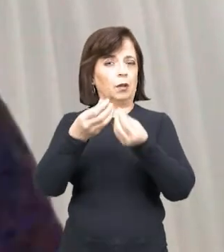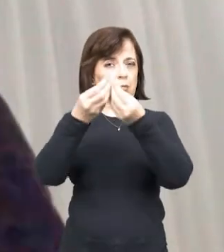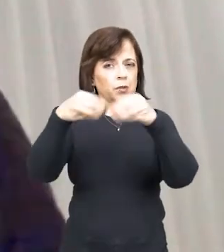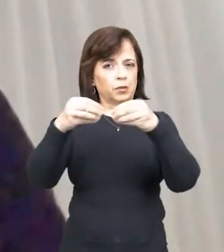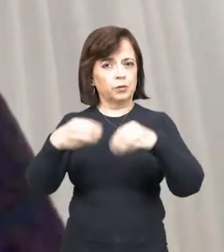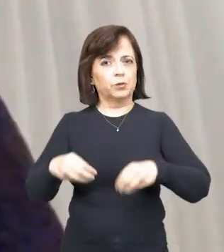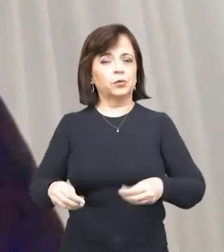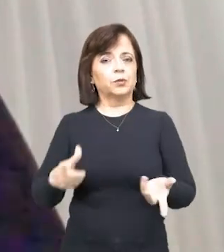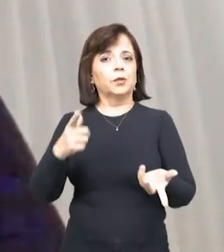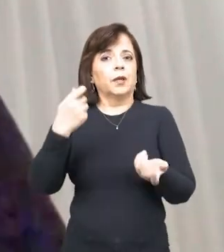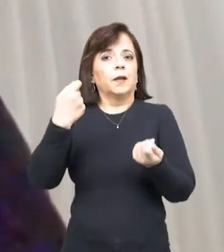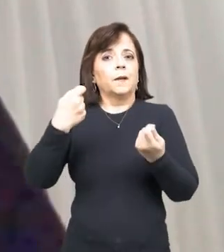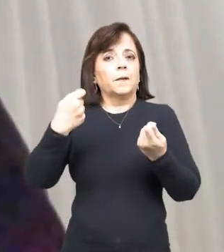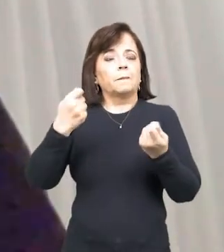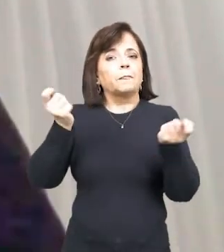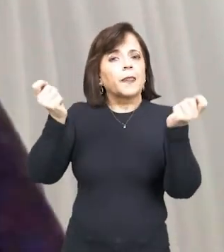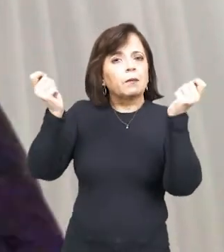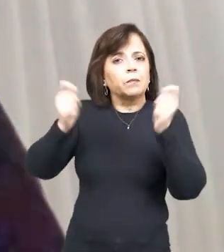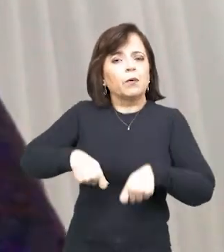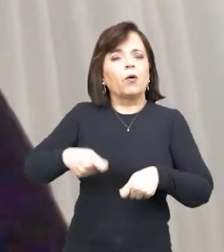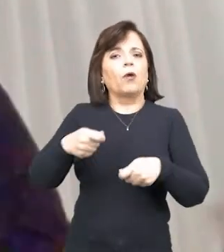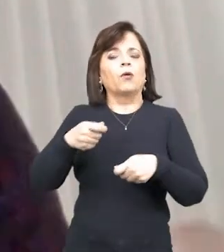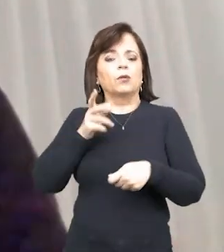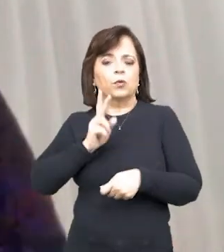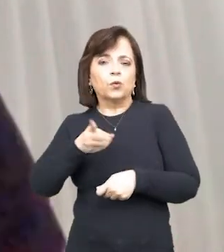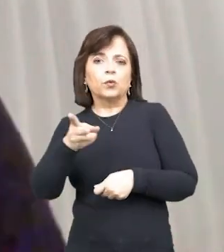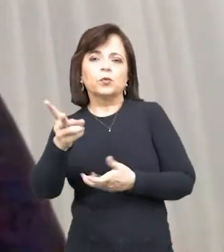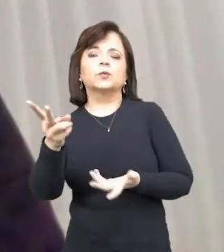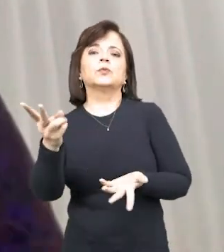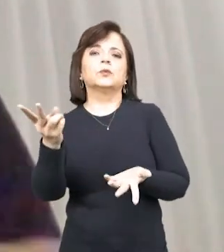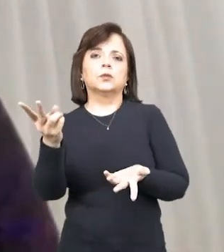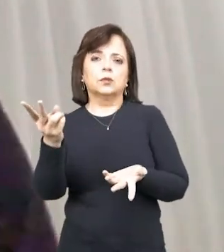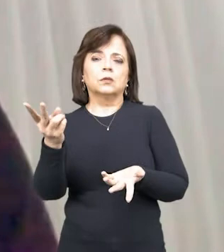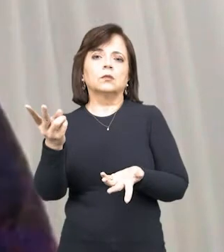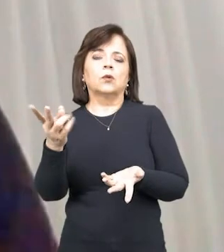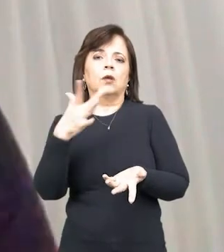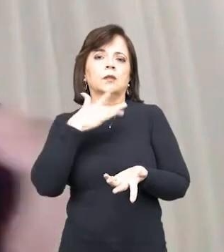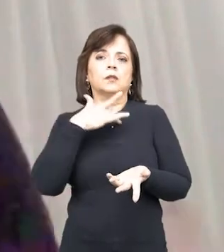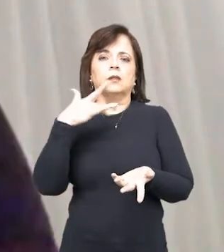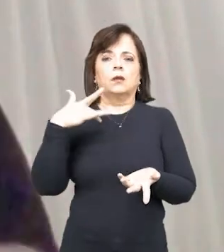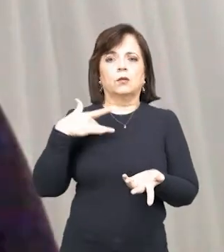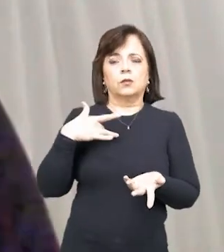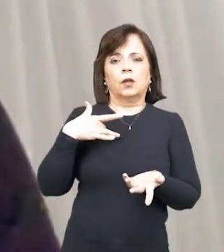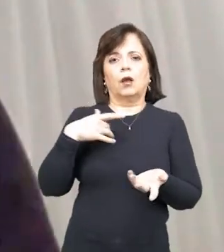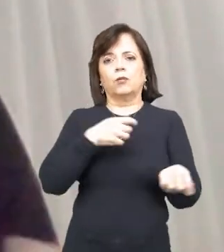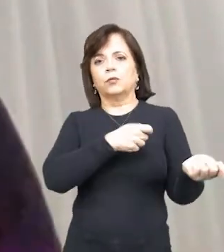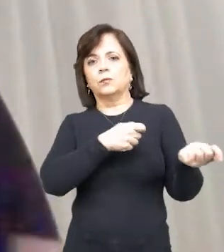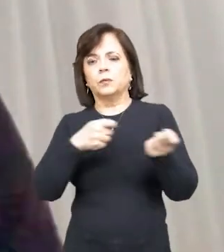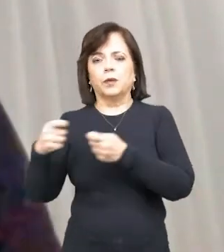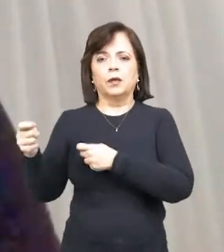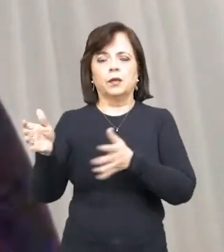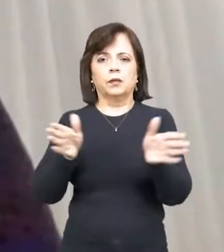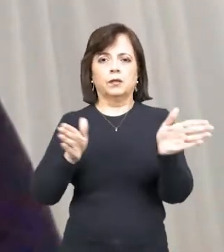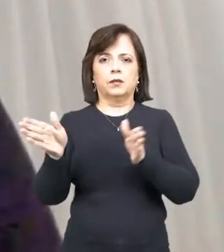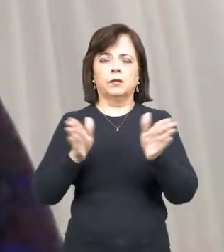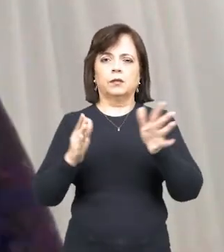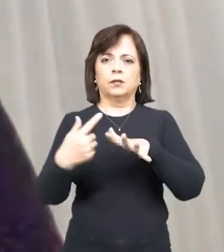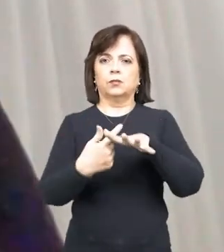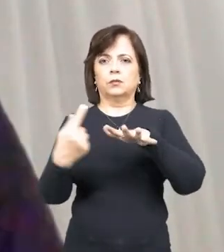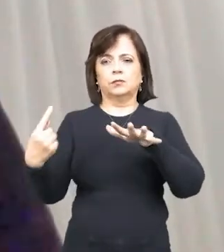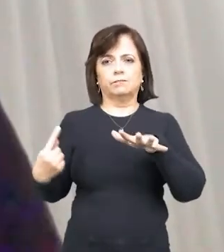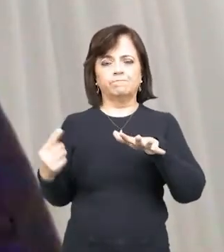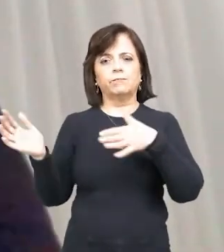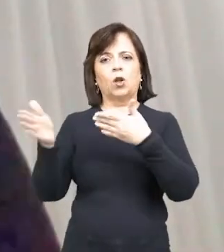vulneráveis pudessem se manter, digamos assim, saudáveis durante esse período